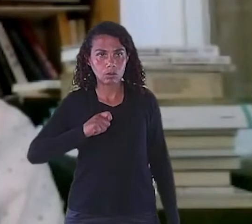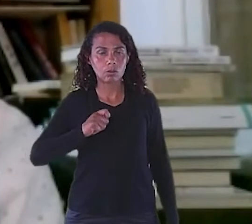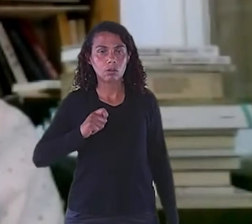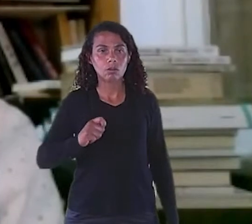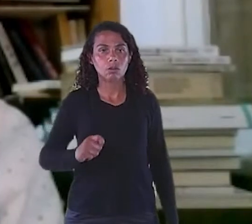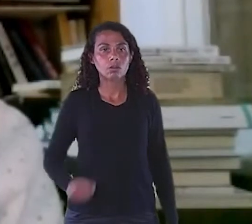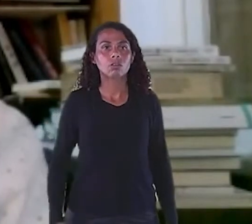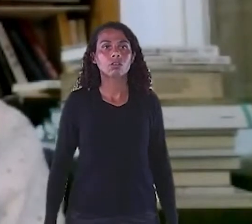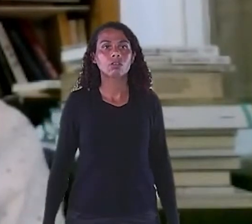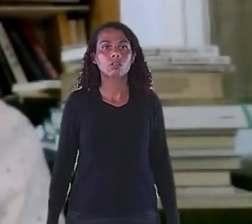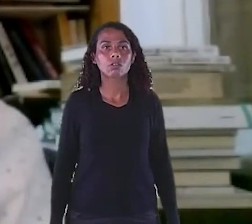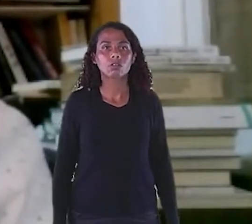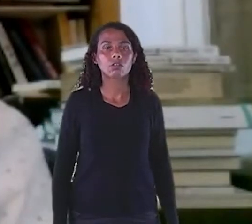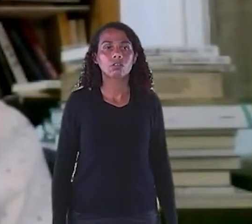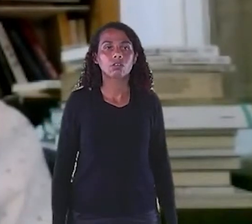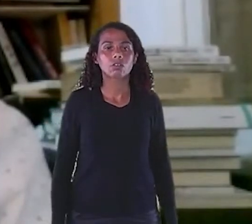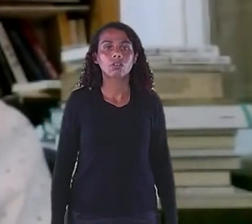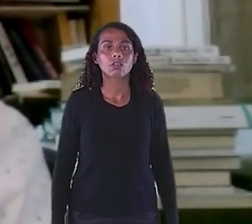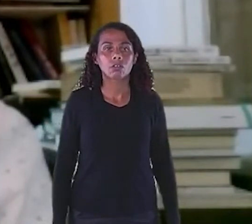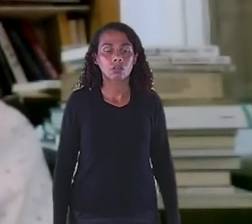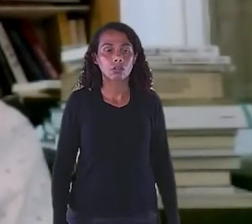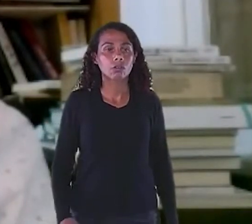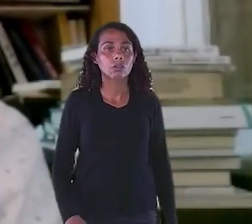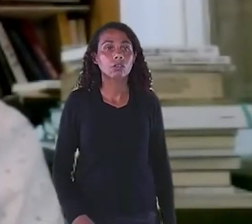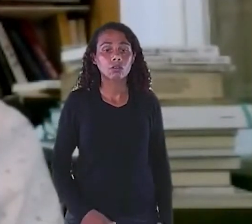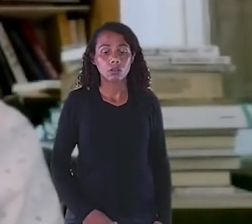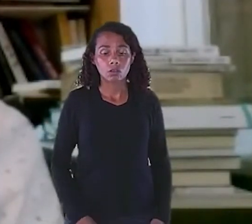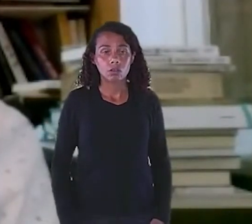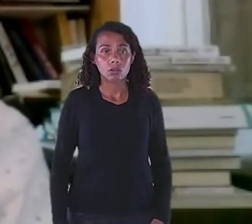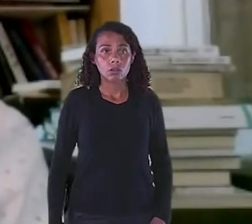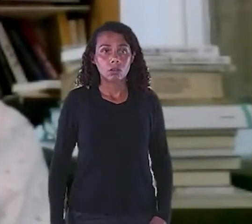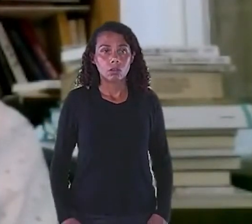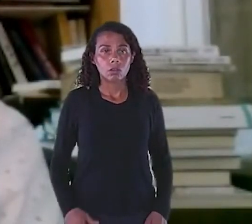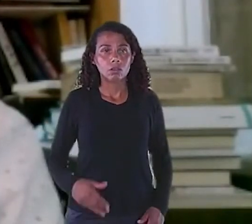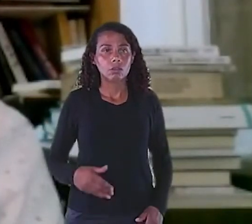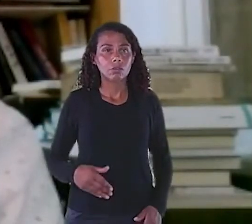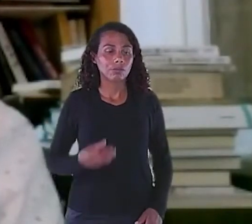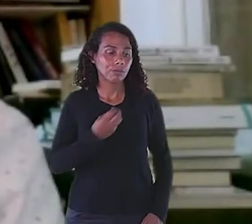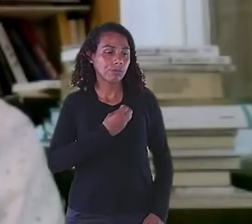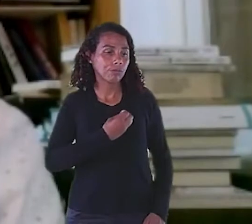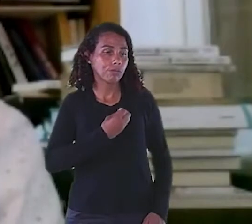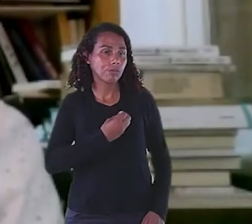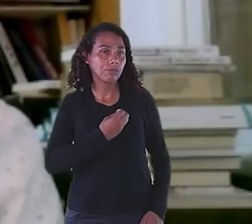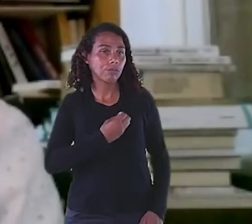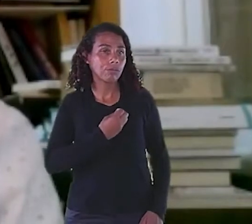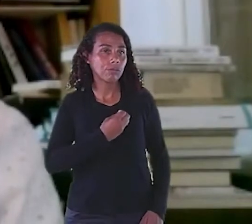vamos dizer que ele encontrou dificuldades na vida que talvez tenham